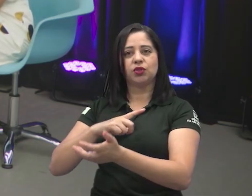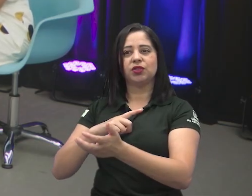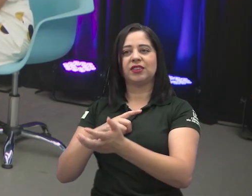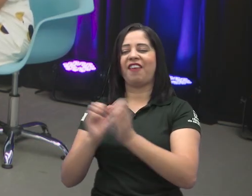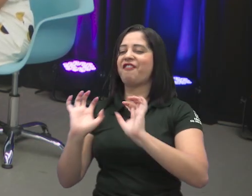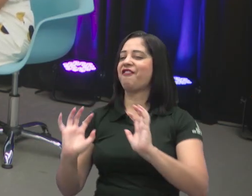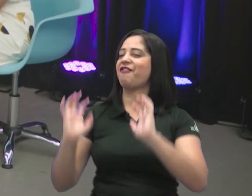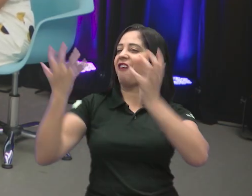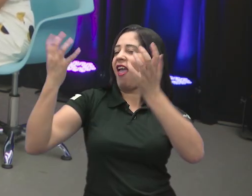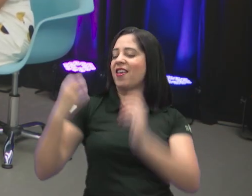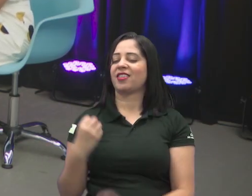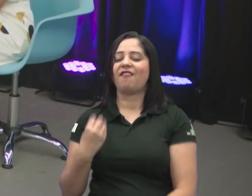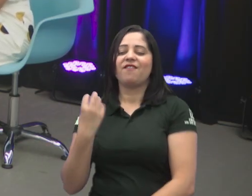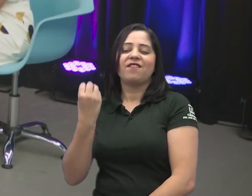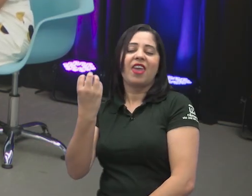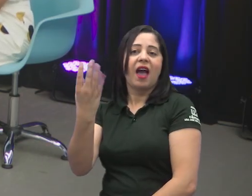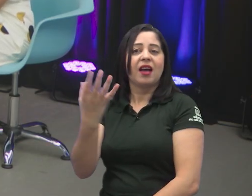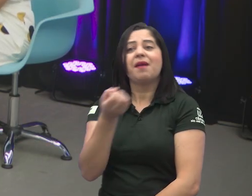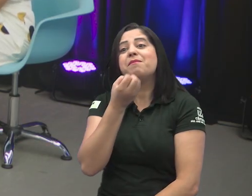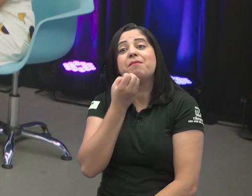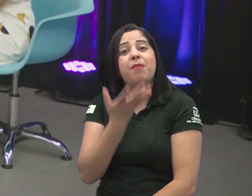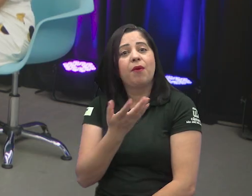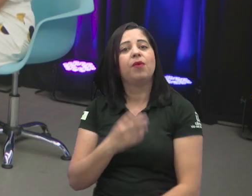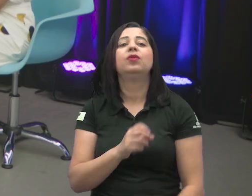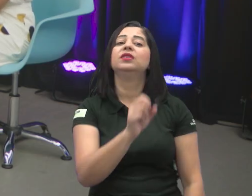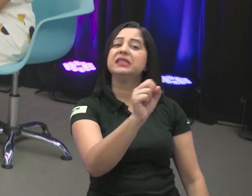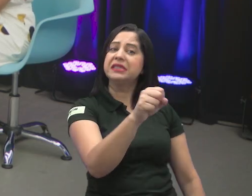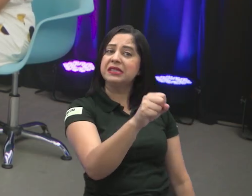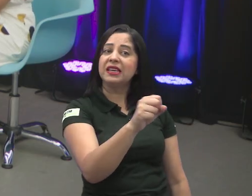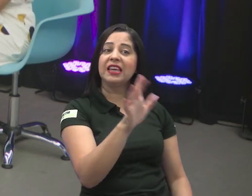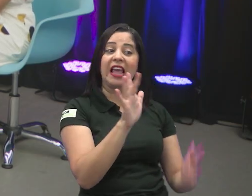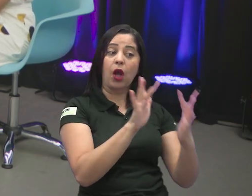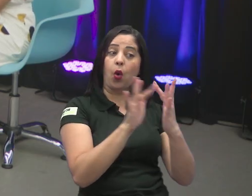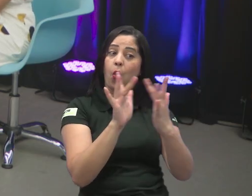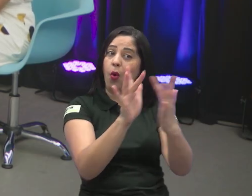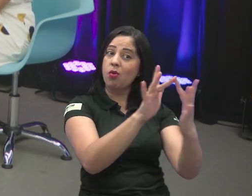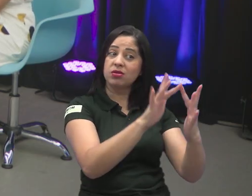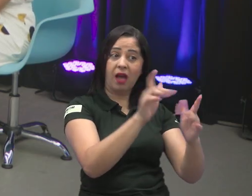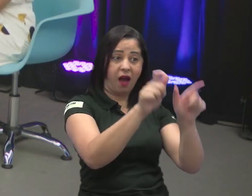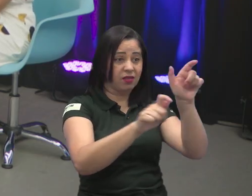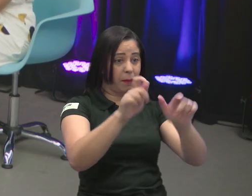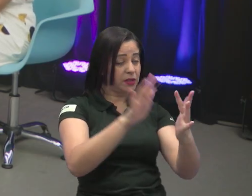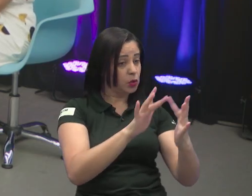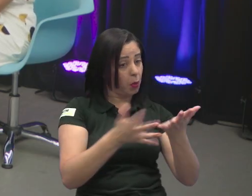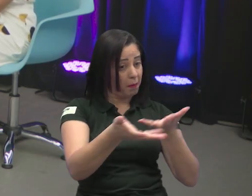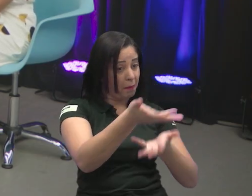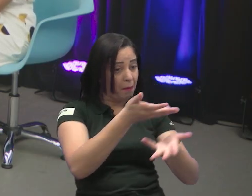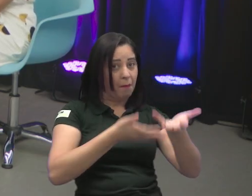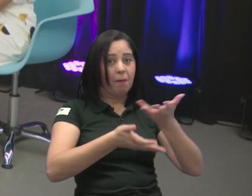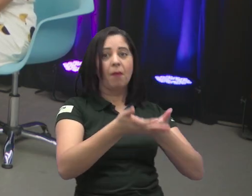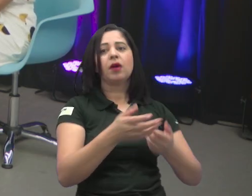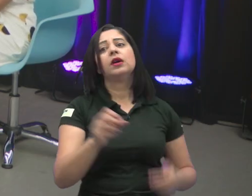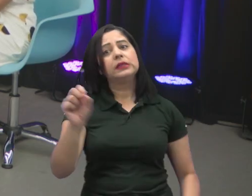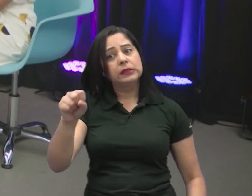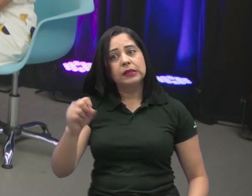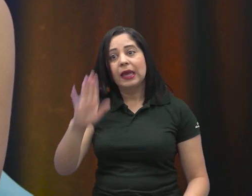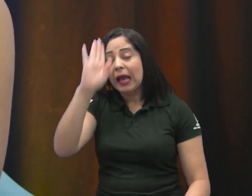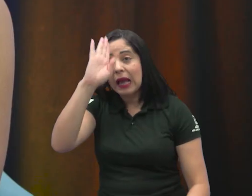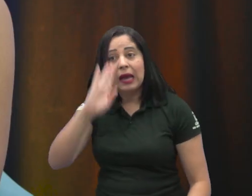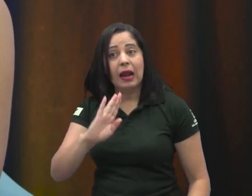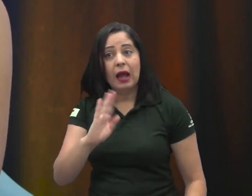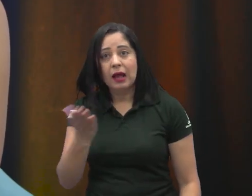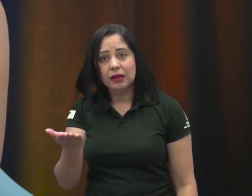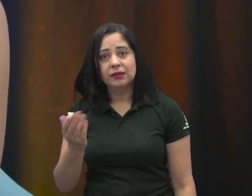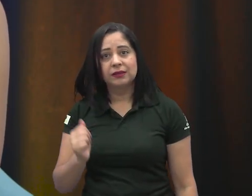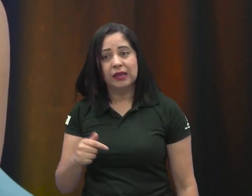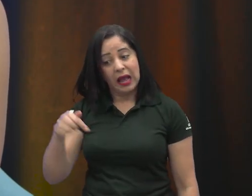as festas, eles viajam junto. Isso é tão bom. Contato social. Contato social. Isso é tão importante. Então, hoje, de forma gratuita,